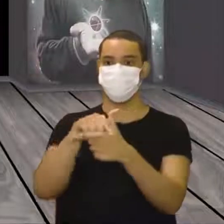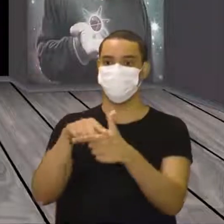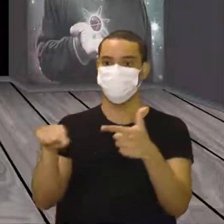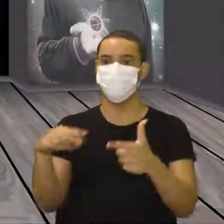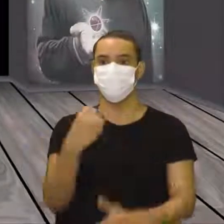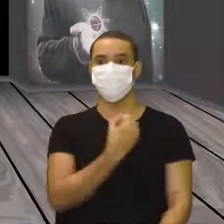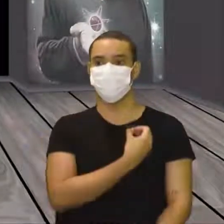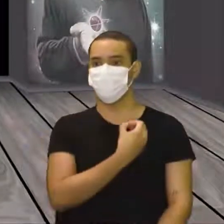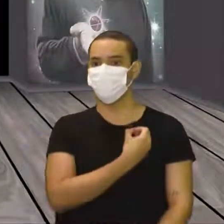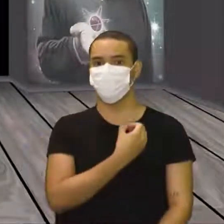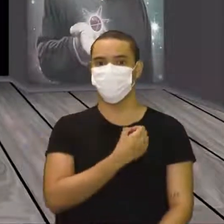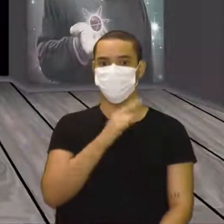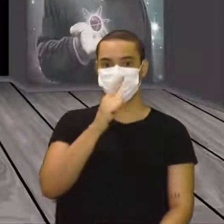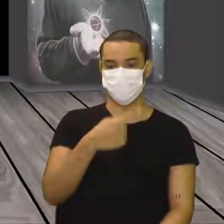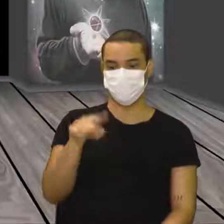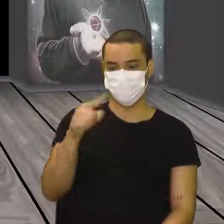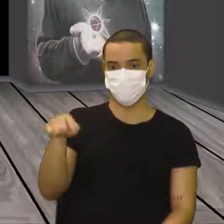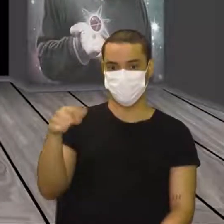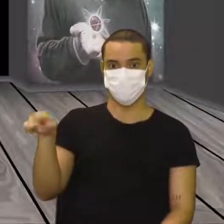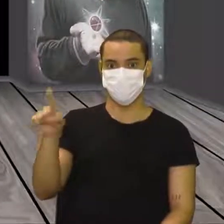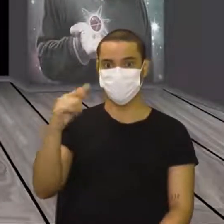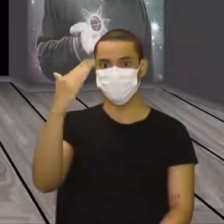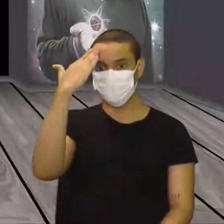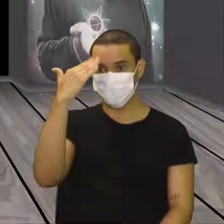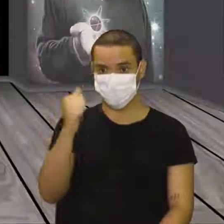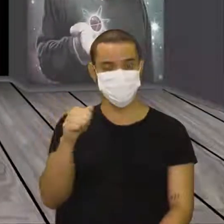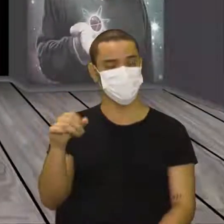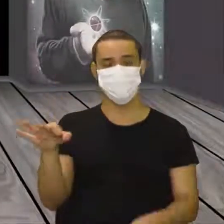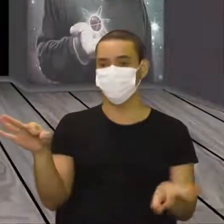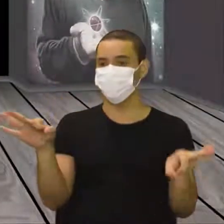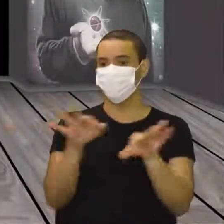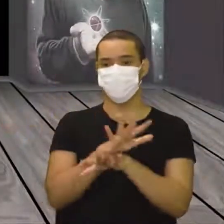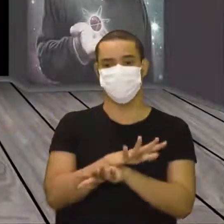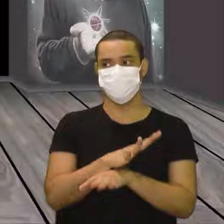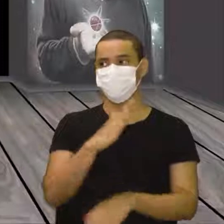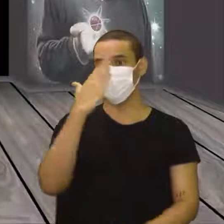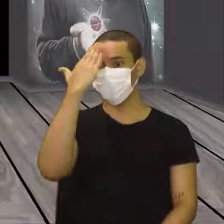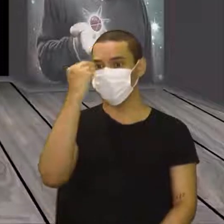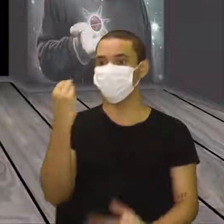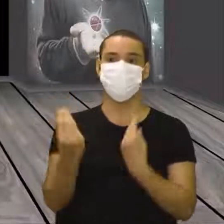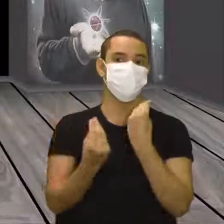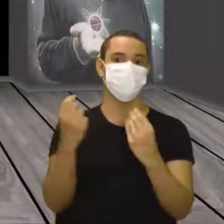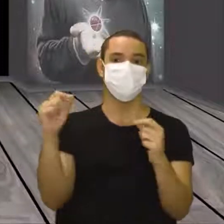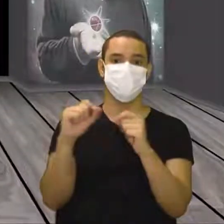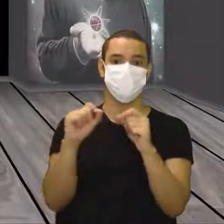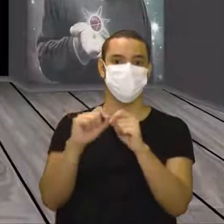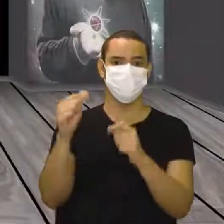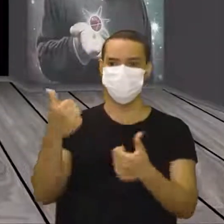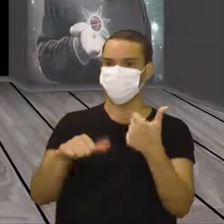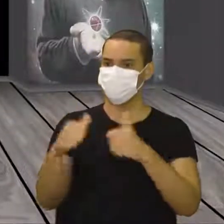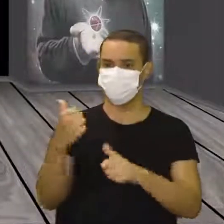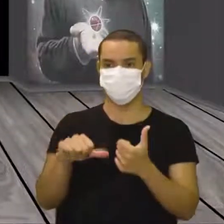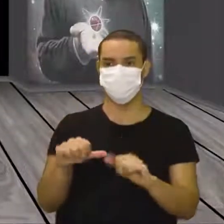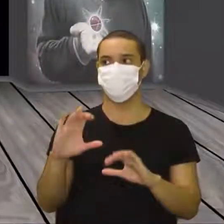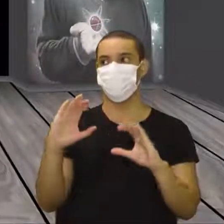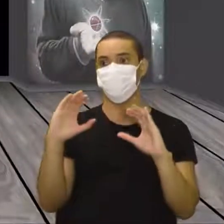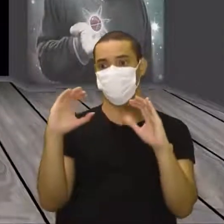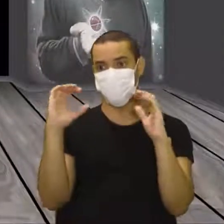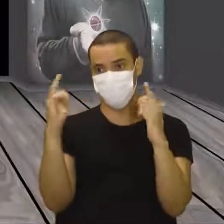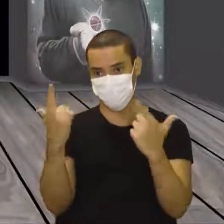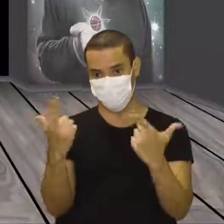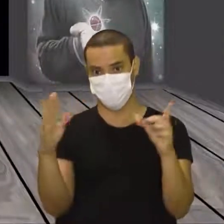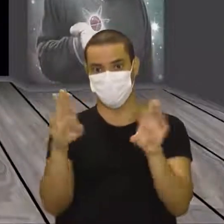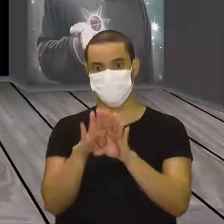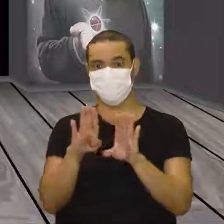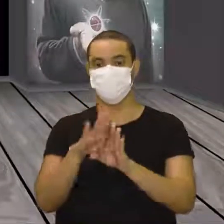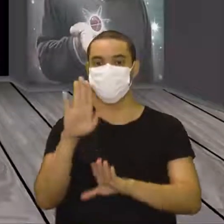grandes, notação científica, vocês praticamente estão prontos aí para encarar essas avaliações. Lógico que dependendo